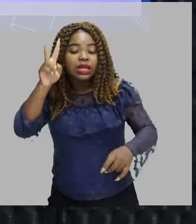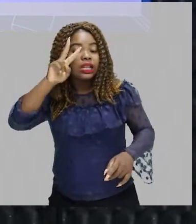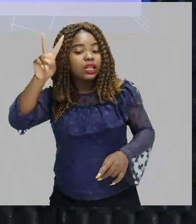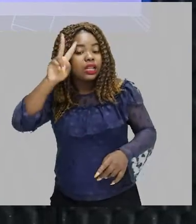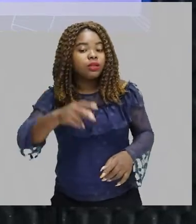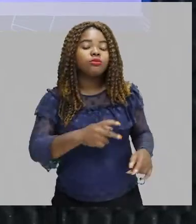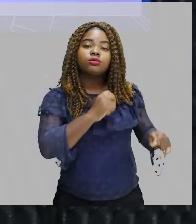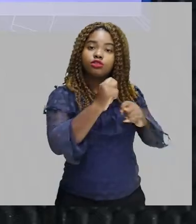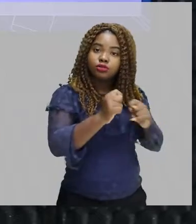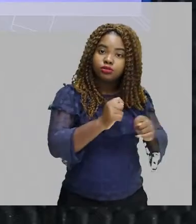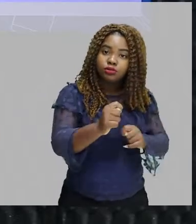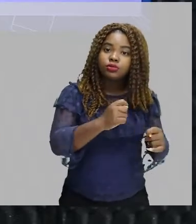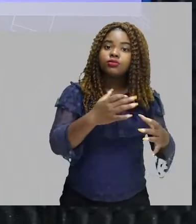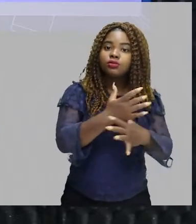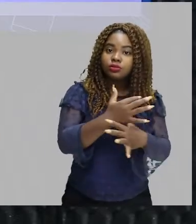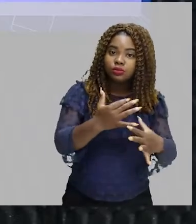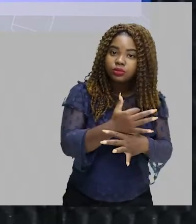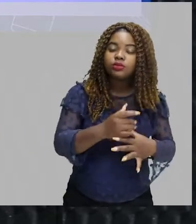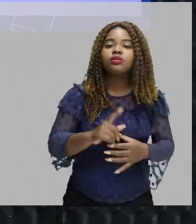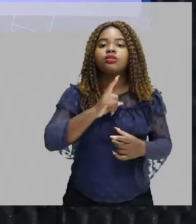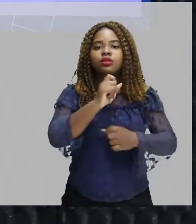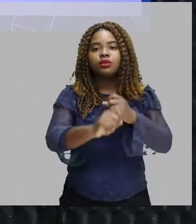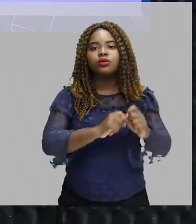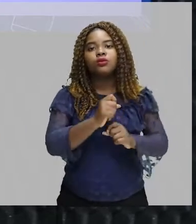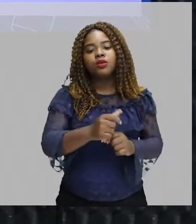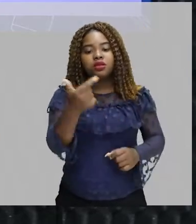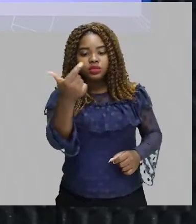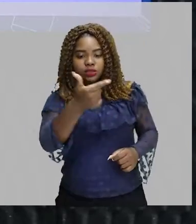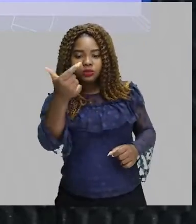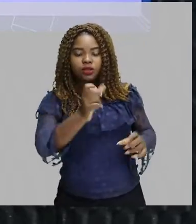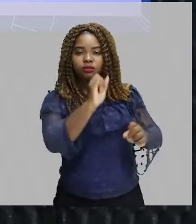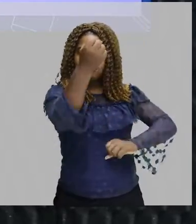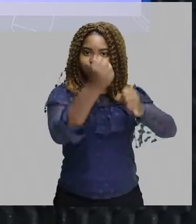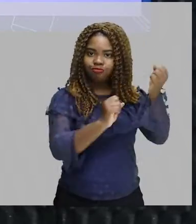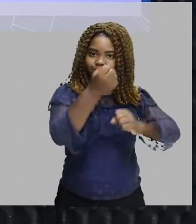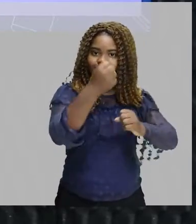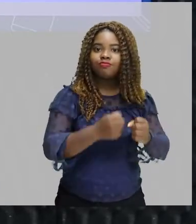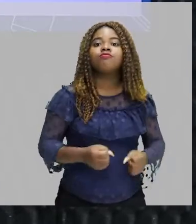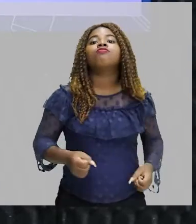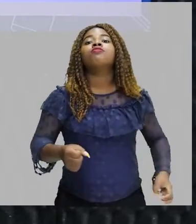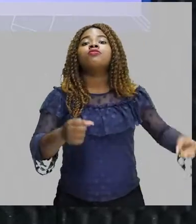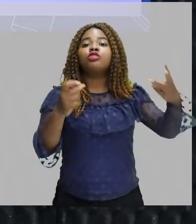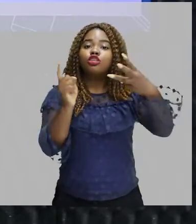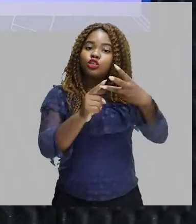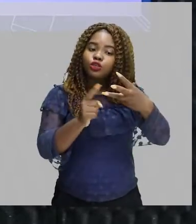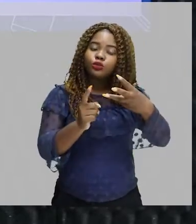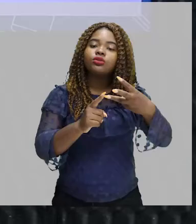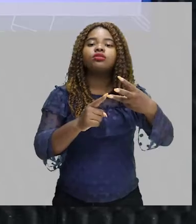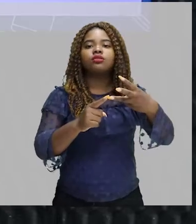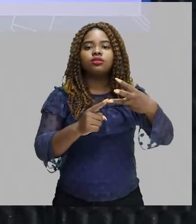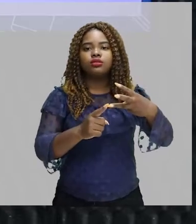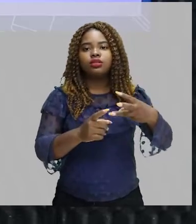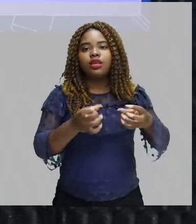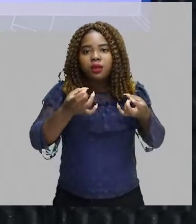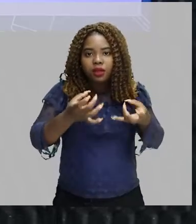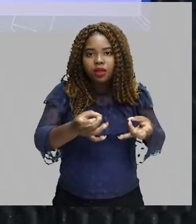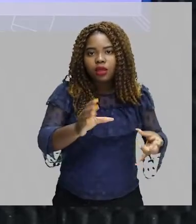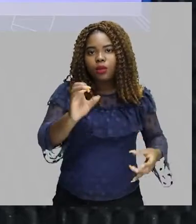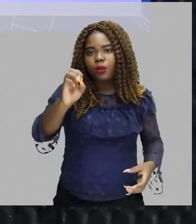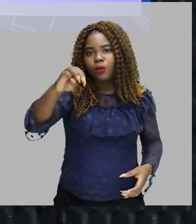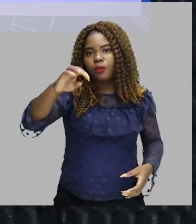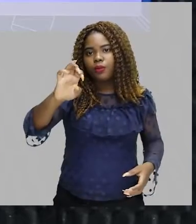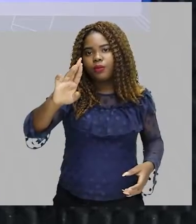dois setores. O setor secundário, que é o setor da indústria, e o terceiro setor, que é o setor do comércio. Logo,